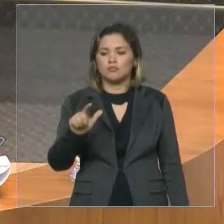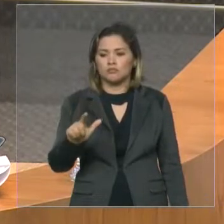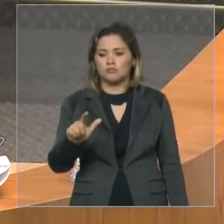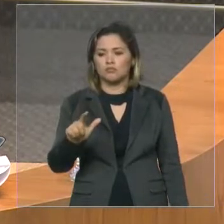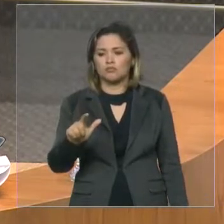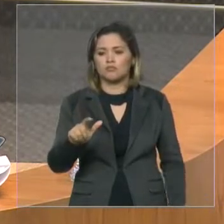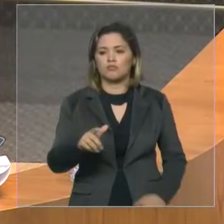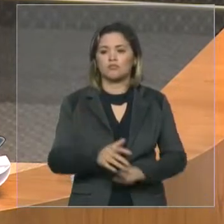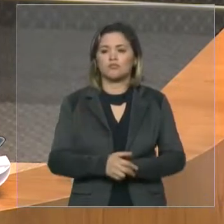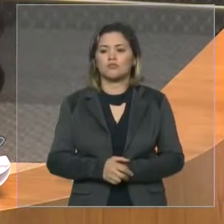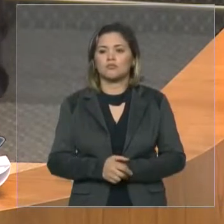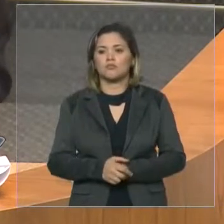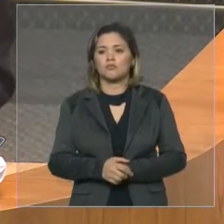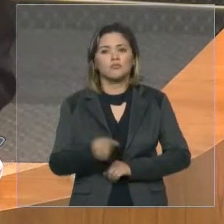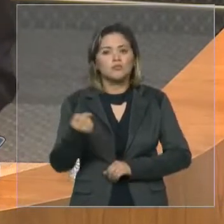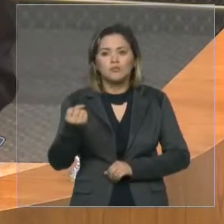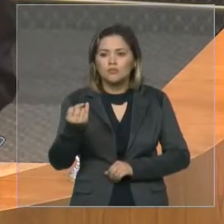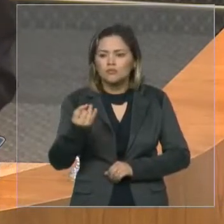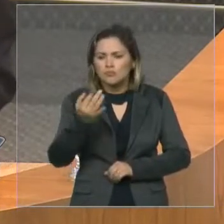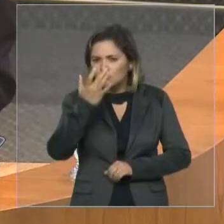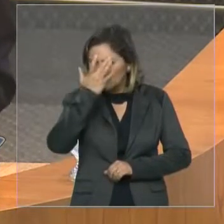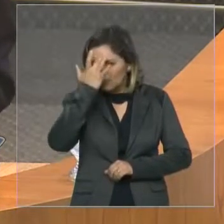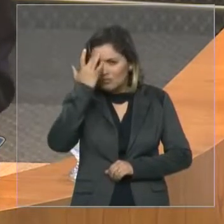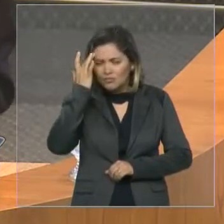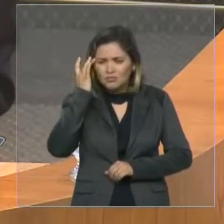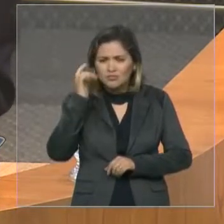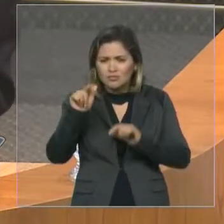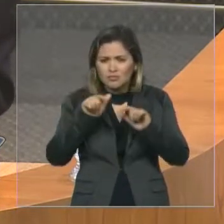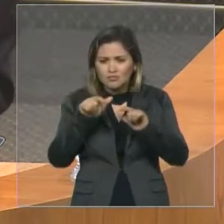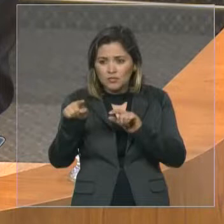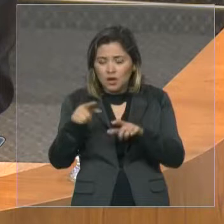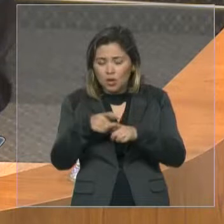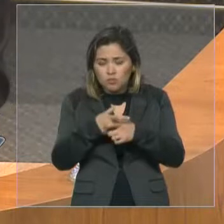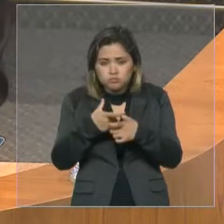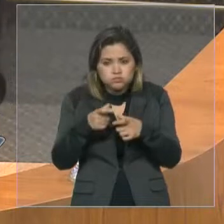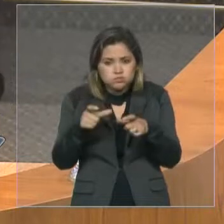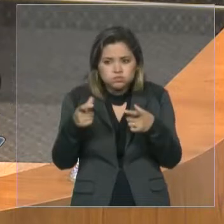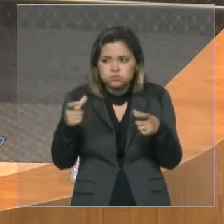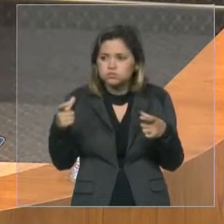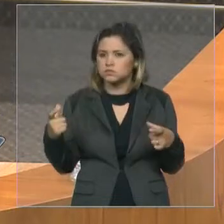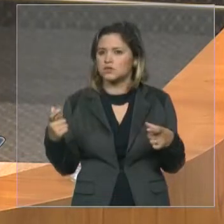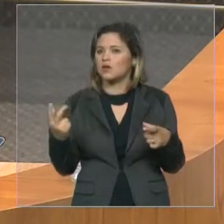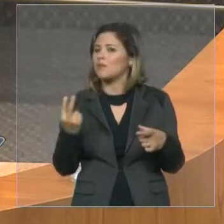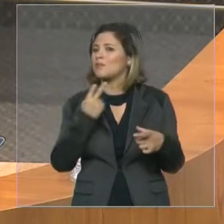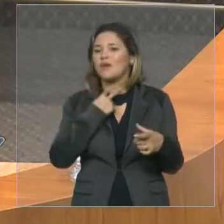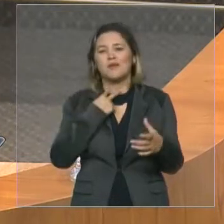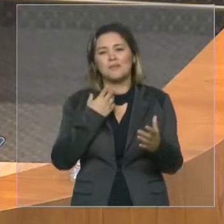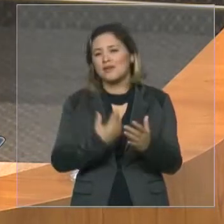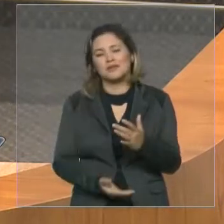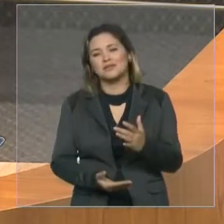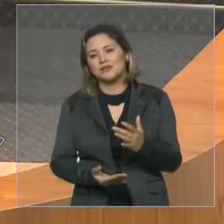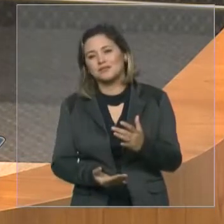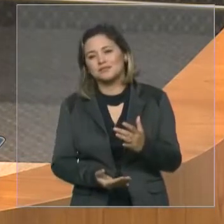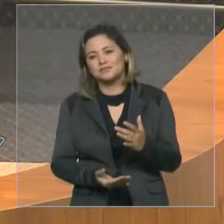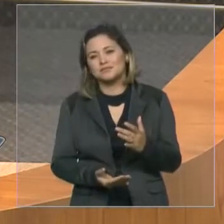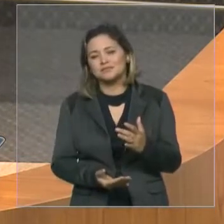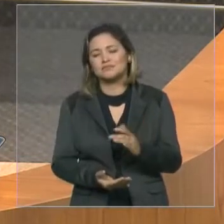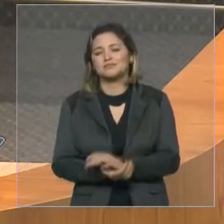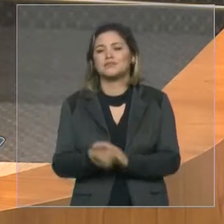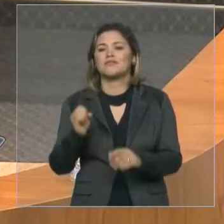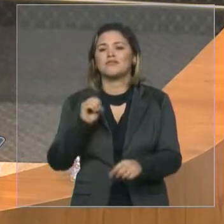colocar, não podia perder o cabide de emprego, muito menos os compromissos nos vínculos empregatícios. Ele